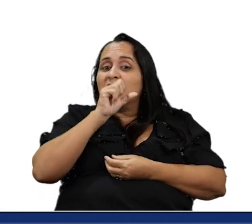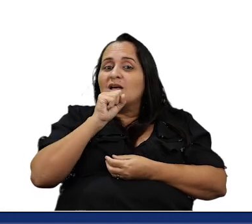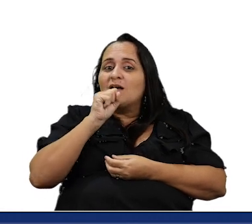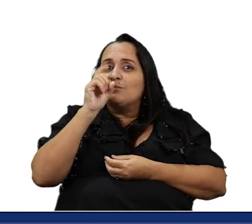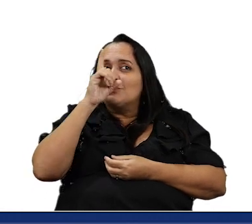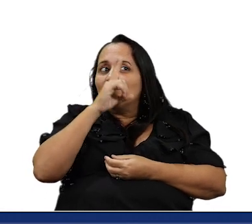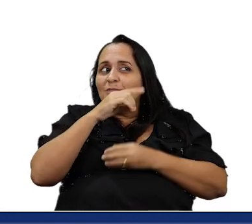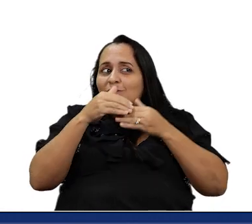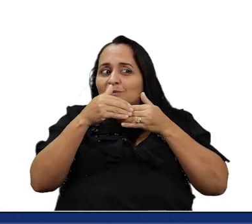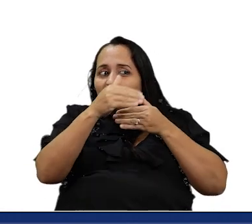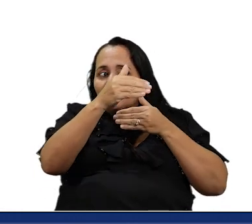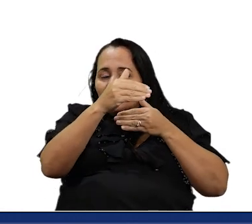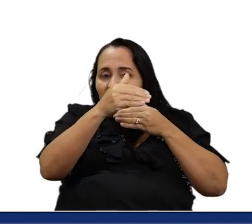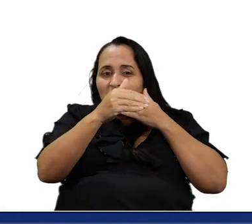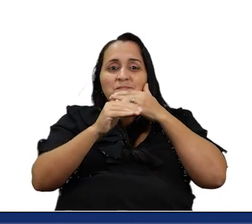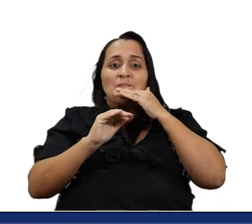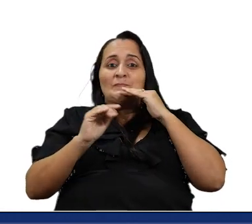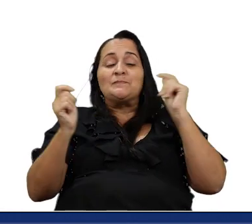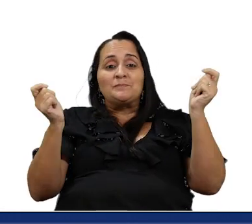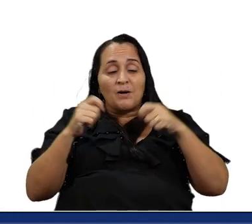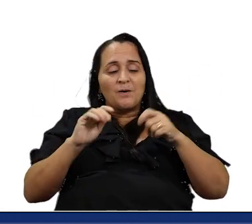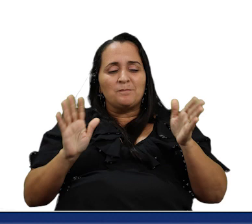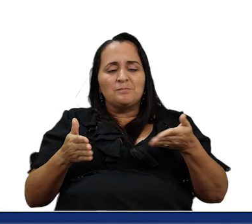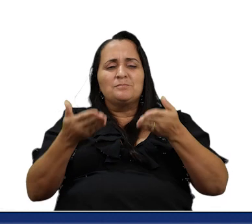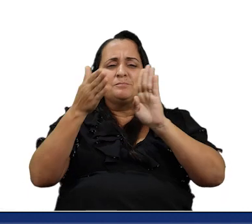semana surge com a proposta de estimular...